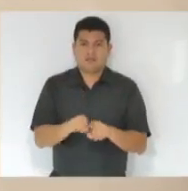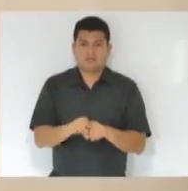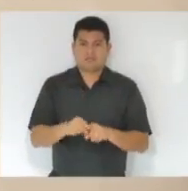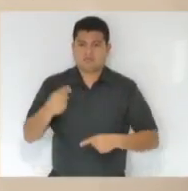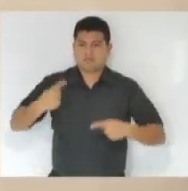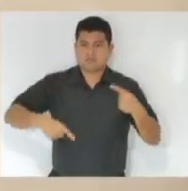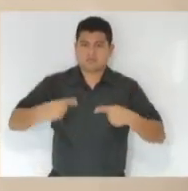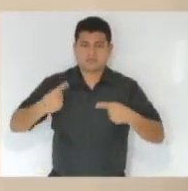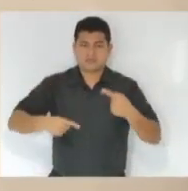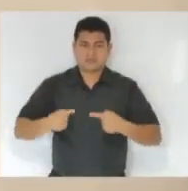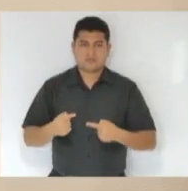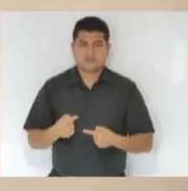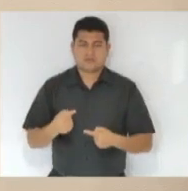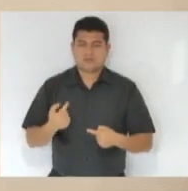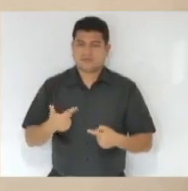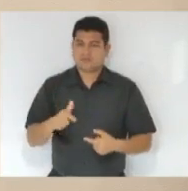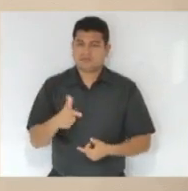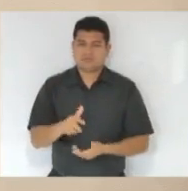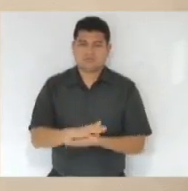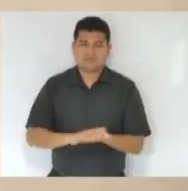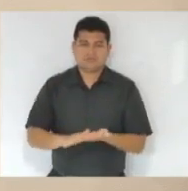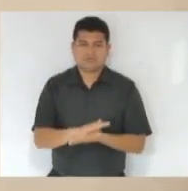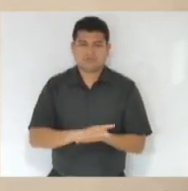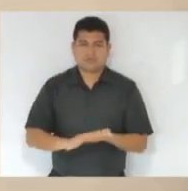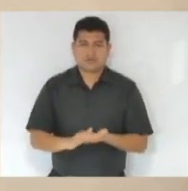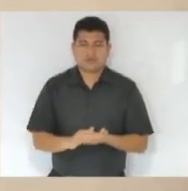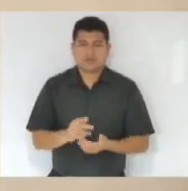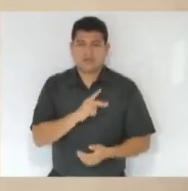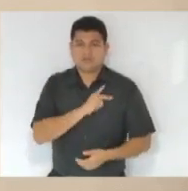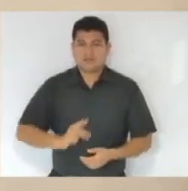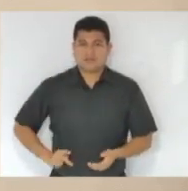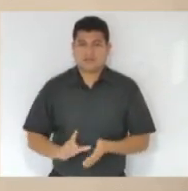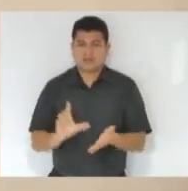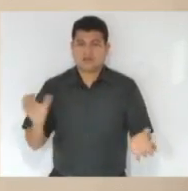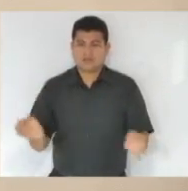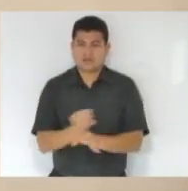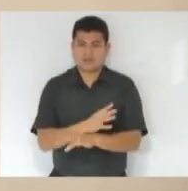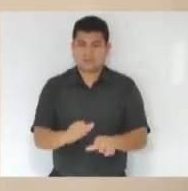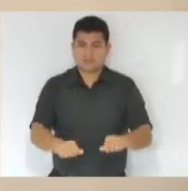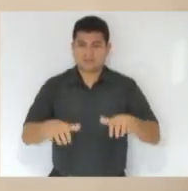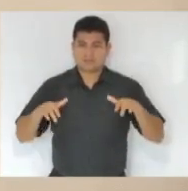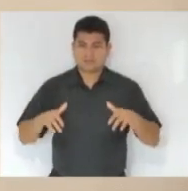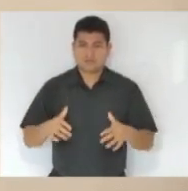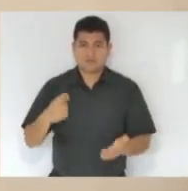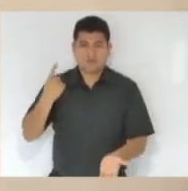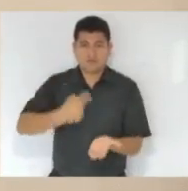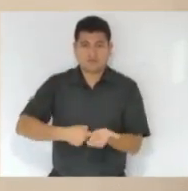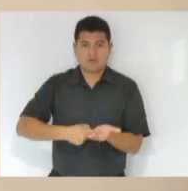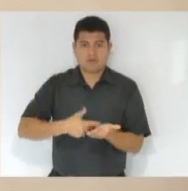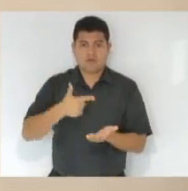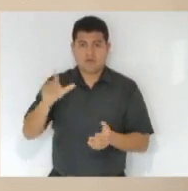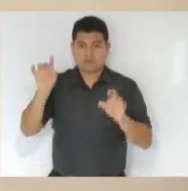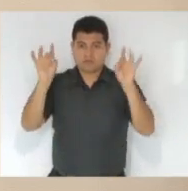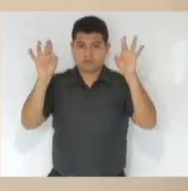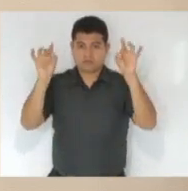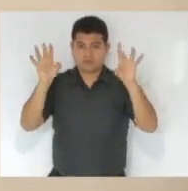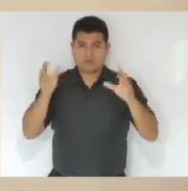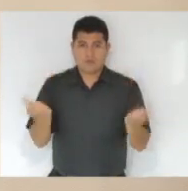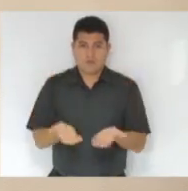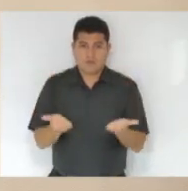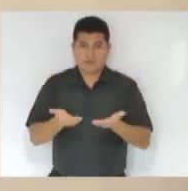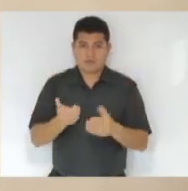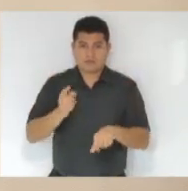a deliberar, esta presidência, antes de encerrar a sessão, convoca outra especial para hoje,